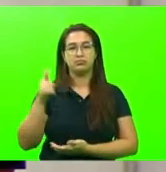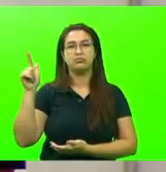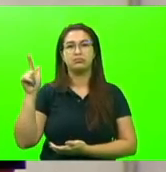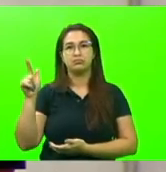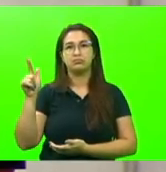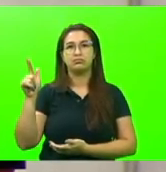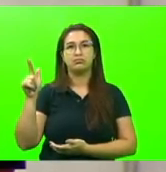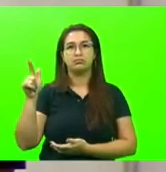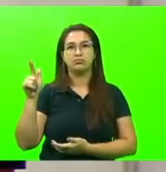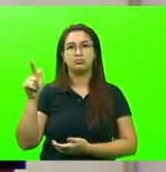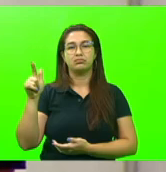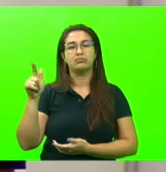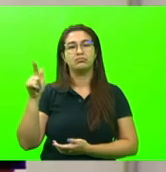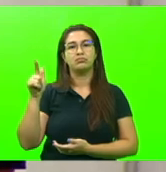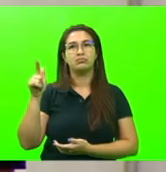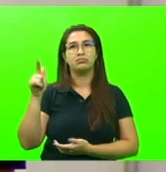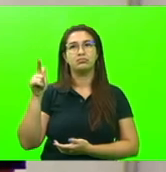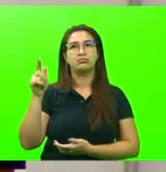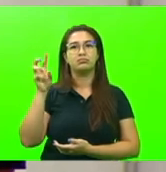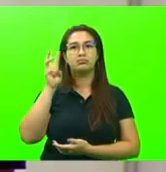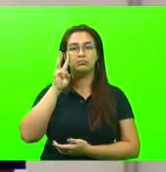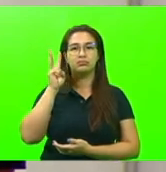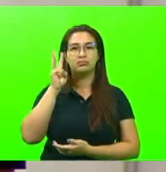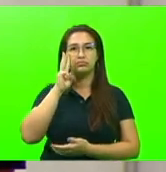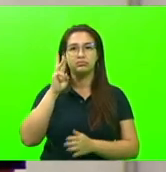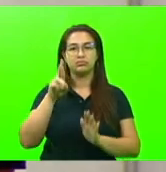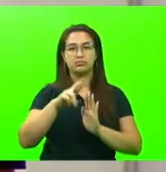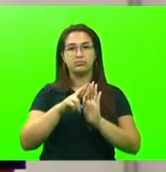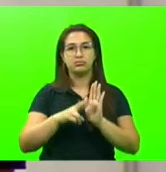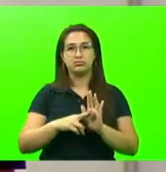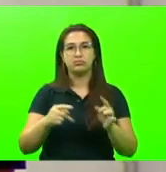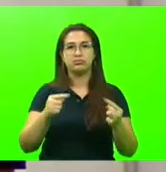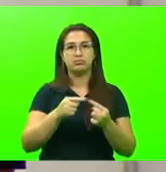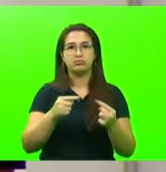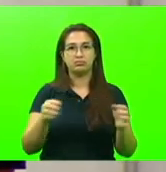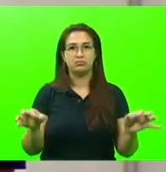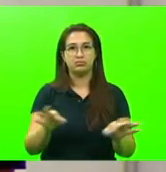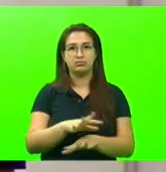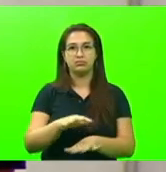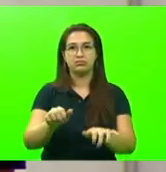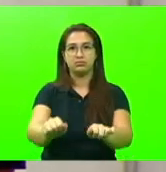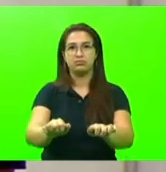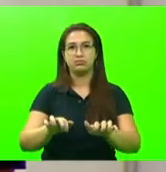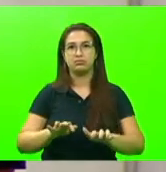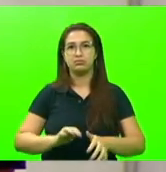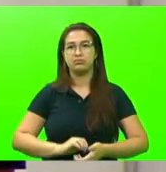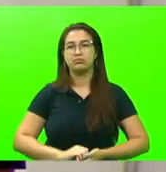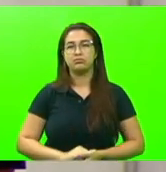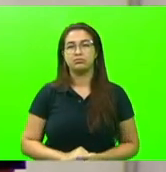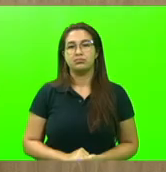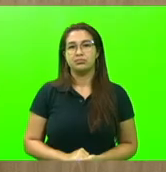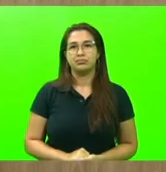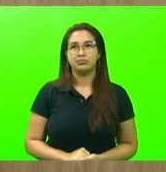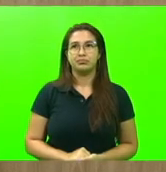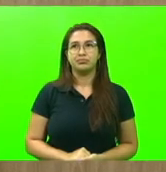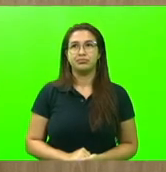convoca outra ordinária para terça-feira no horário regimental. Está encerrada a presente sessão.